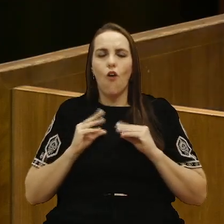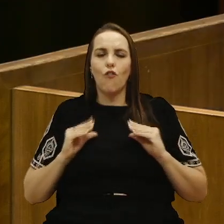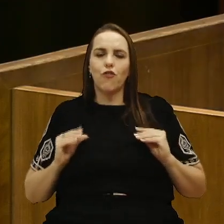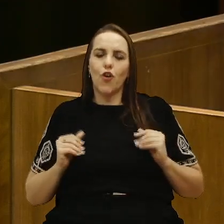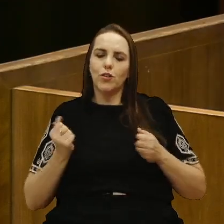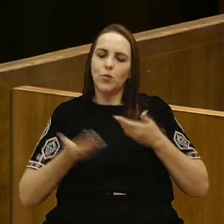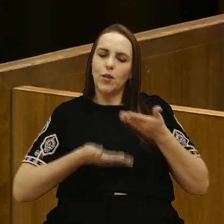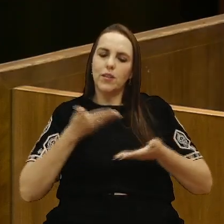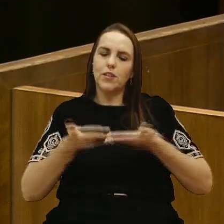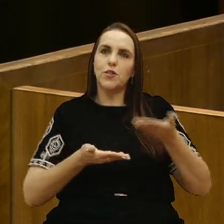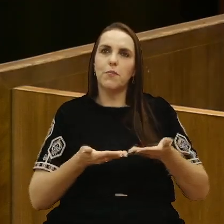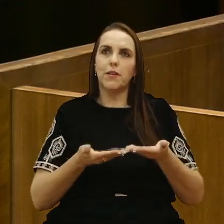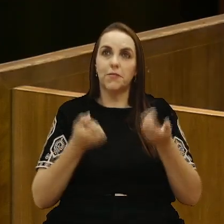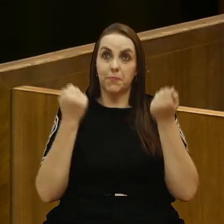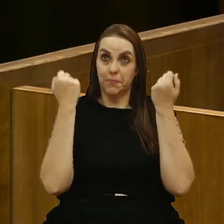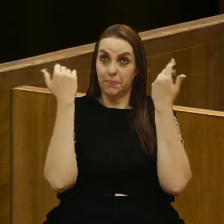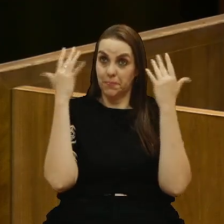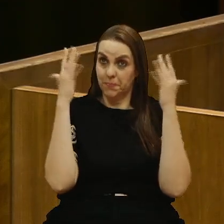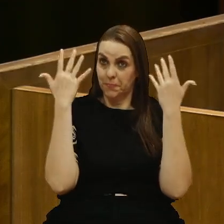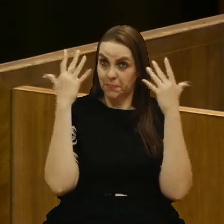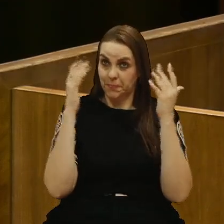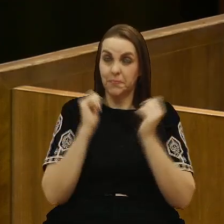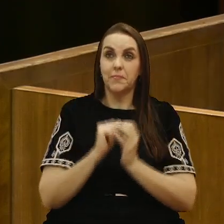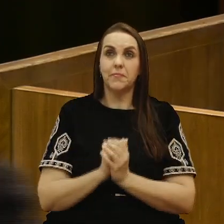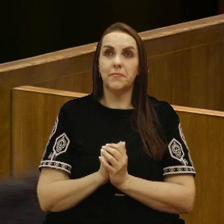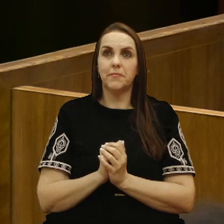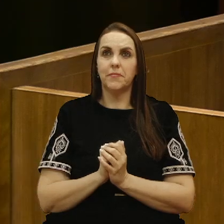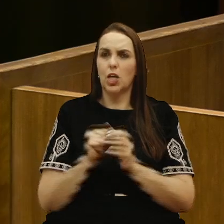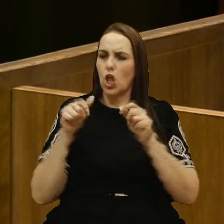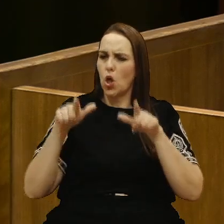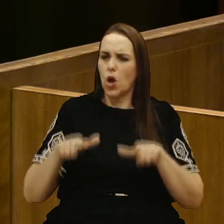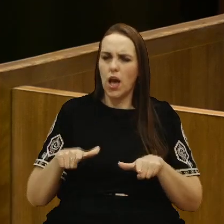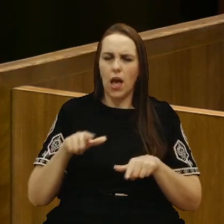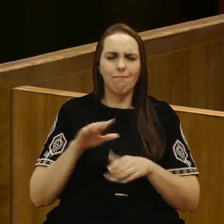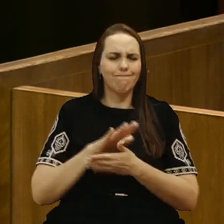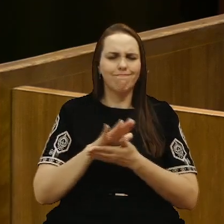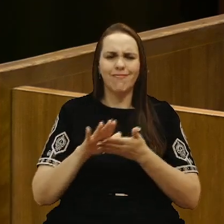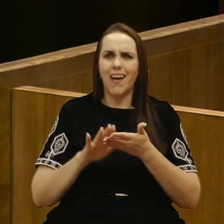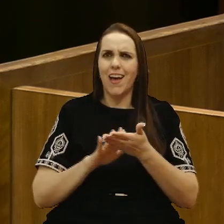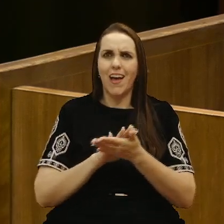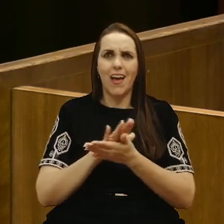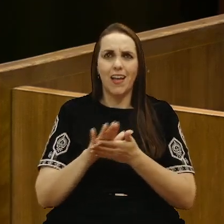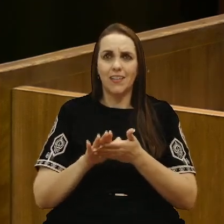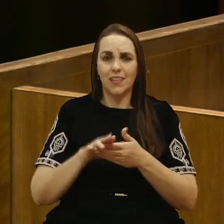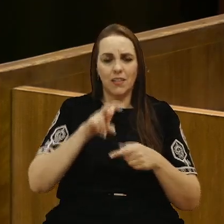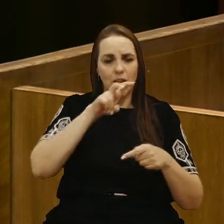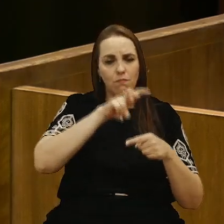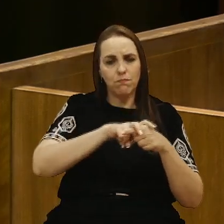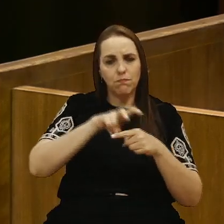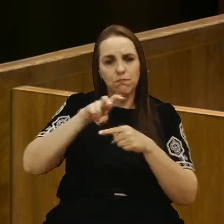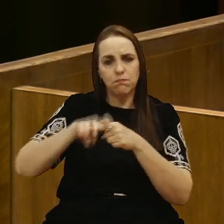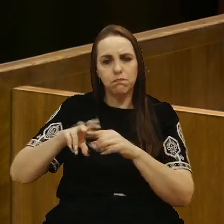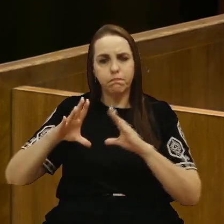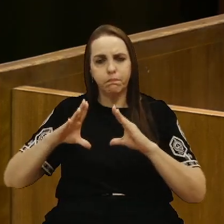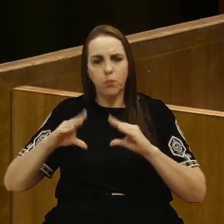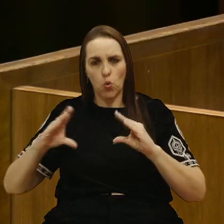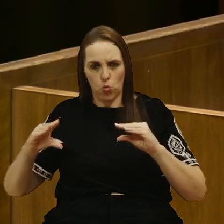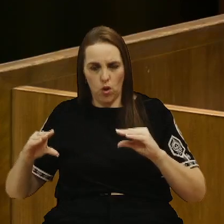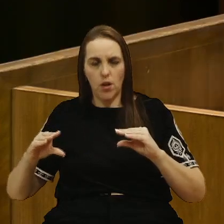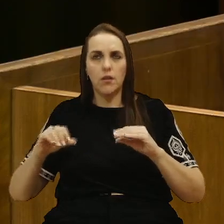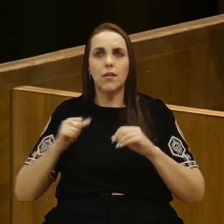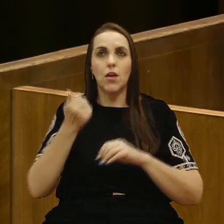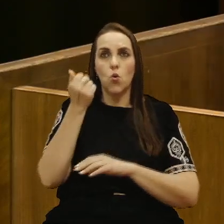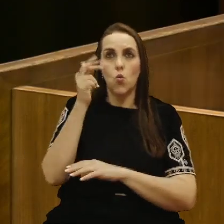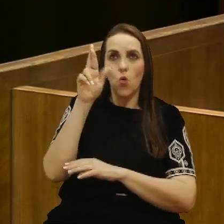Parabéns! Mas em lugar nenhum cita que essas poltronas e